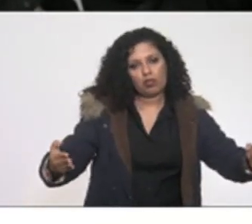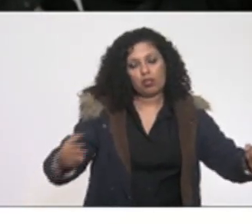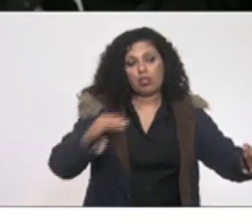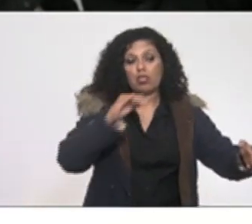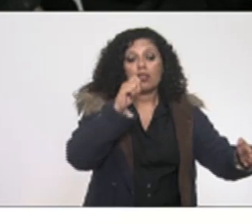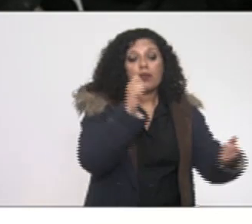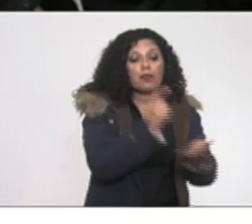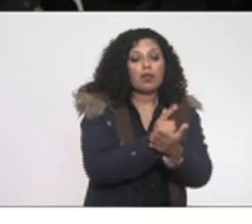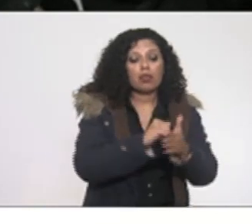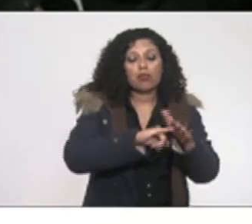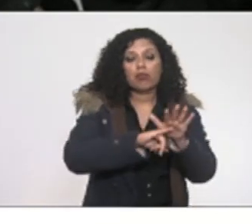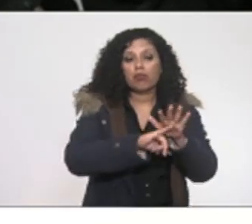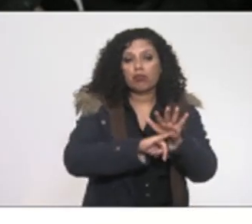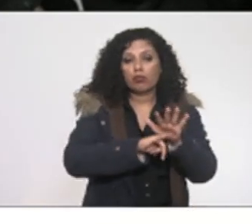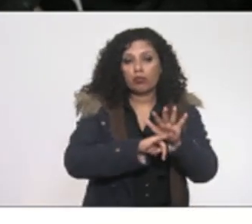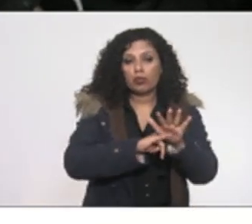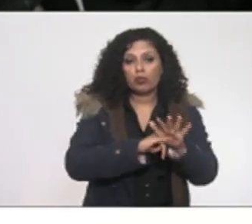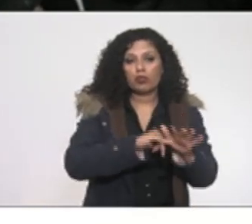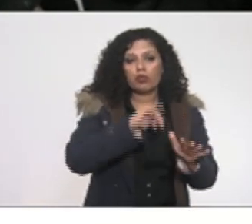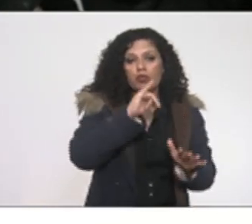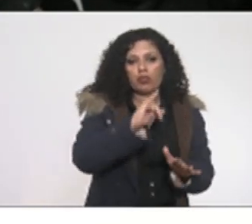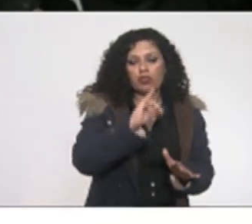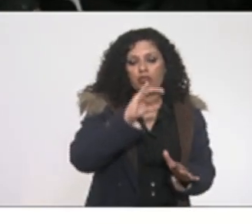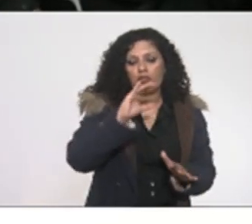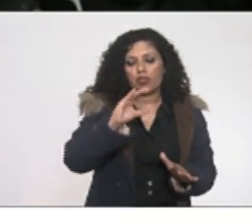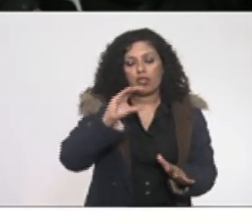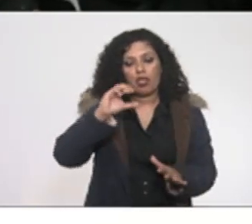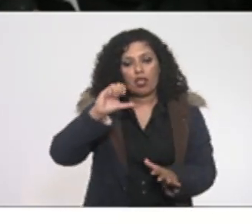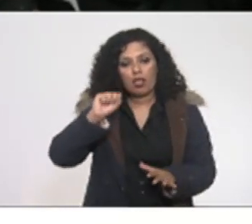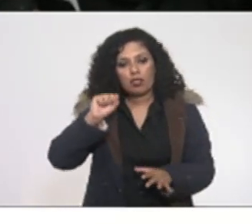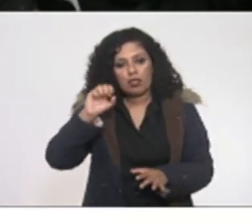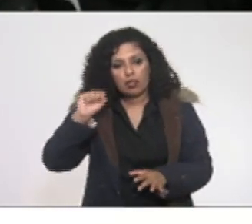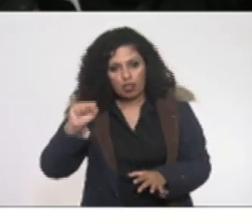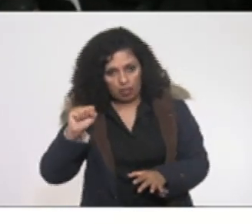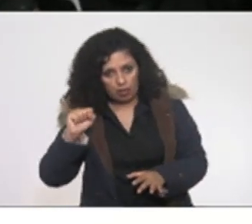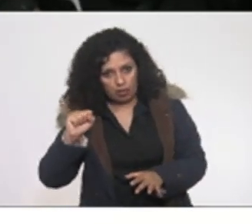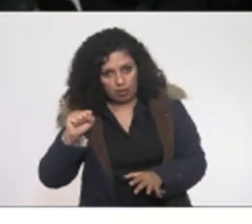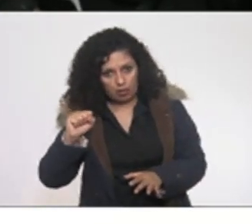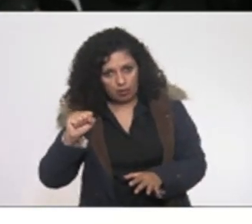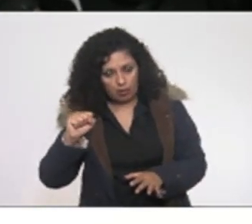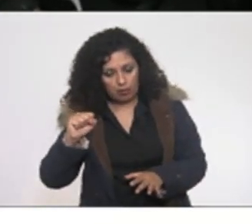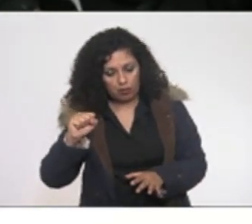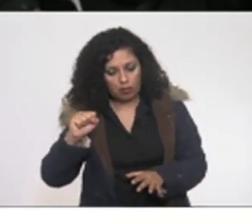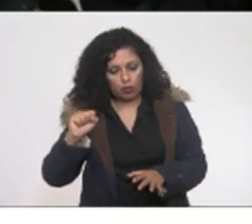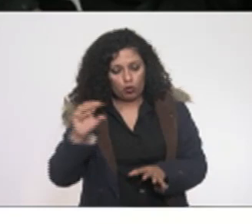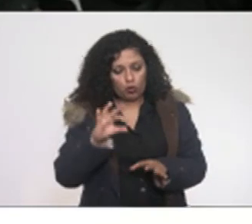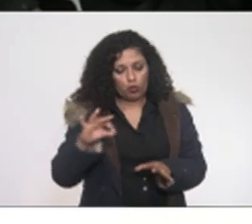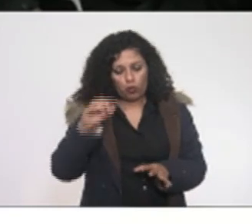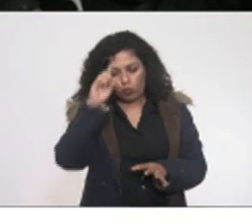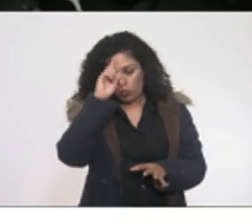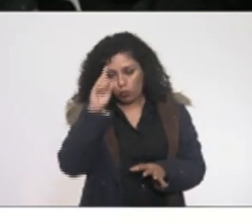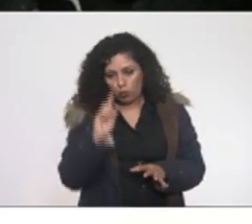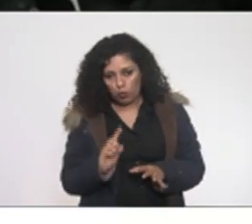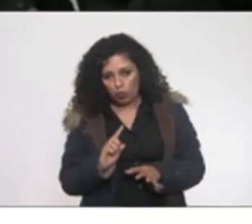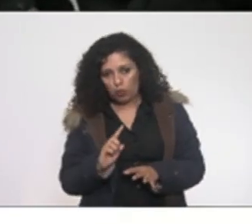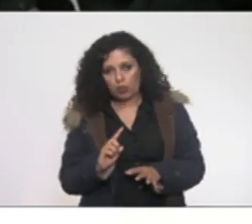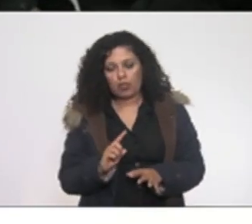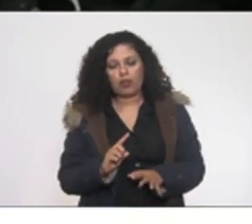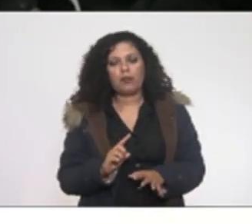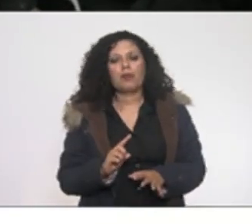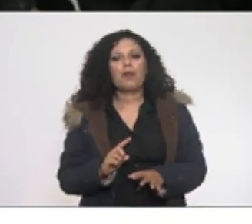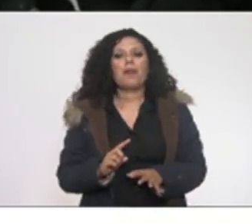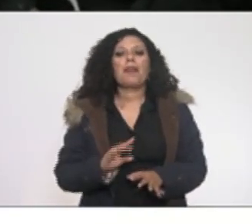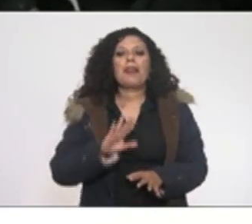é ISS. Eu não desconheço como é que é a localização do Citygate, mas talvez em algum estado do Rio, Campos e